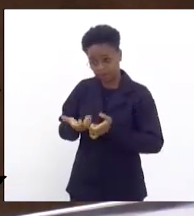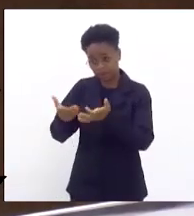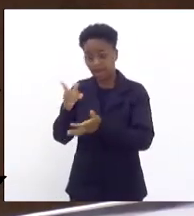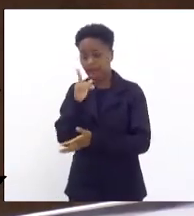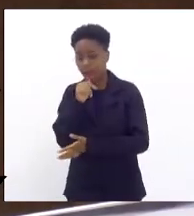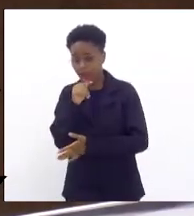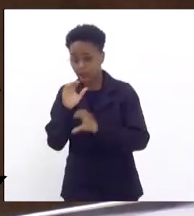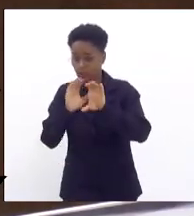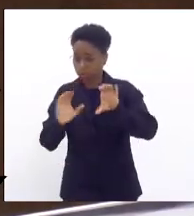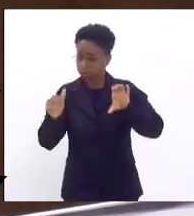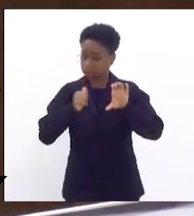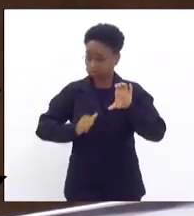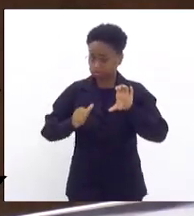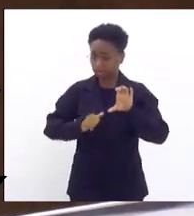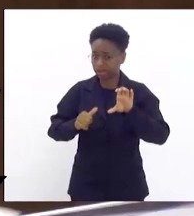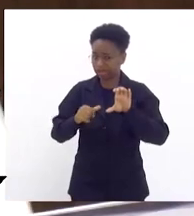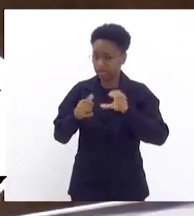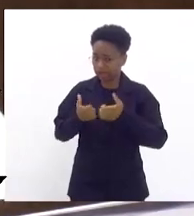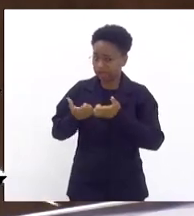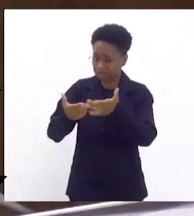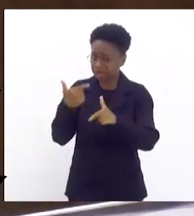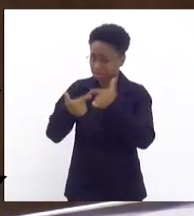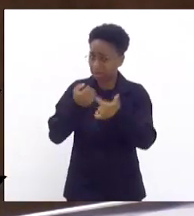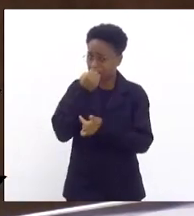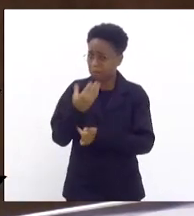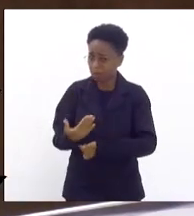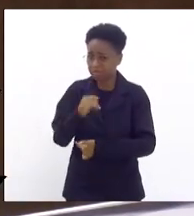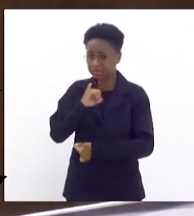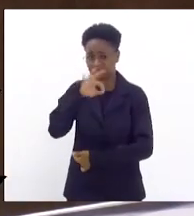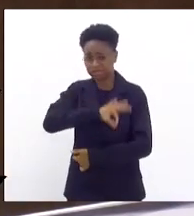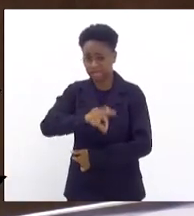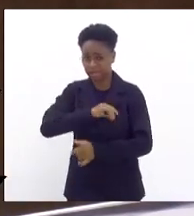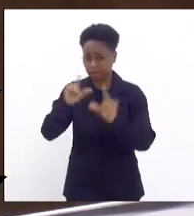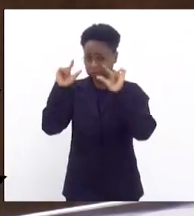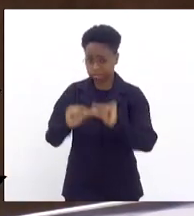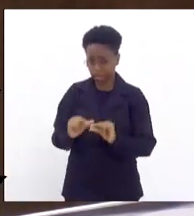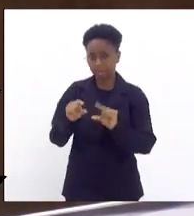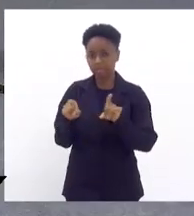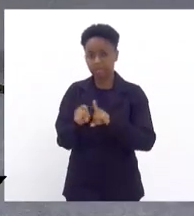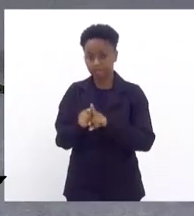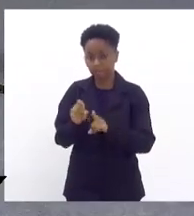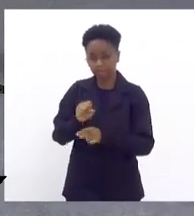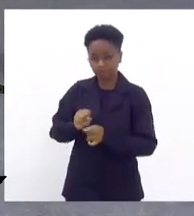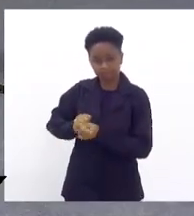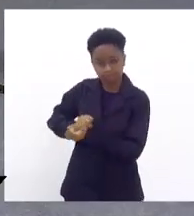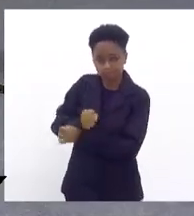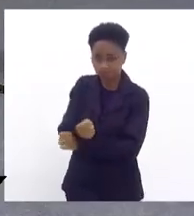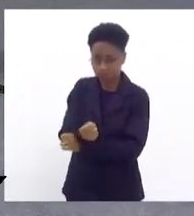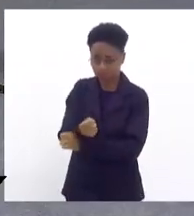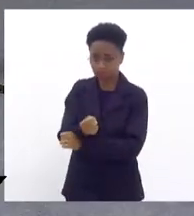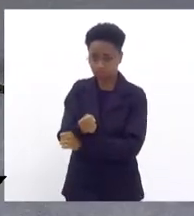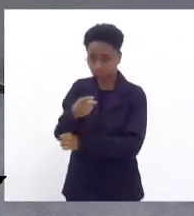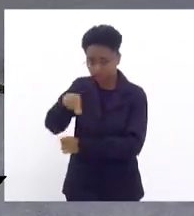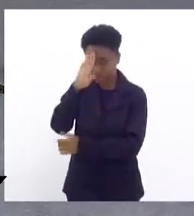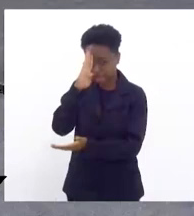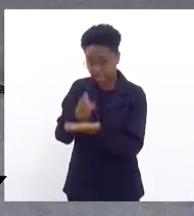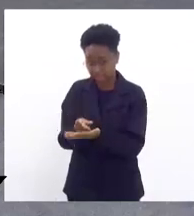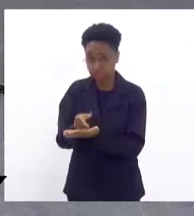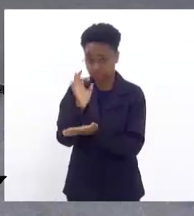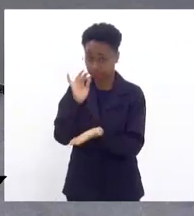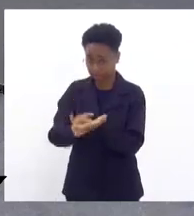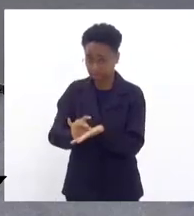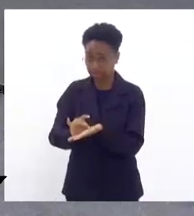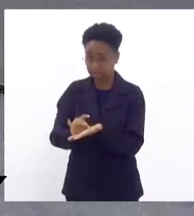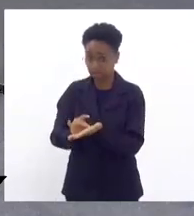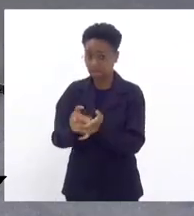esgotamento sanitário, vai prestar um bom serviço com um salário miserável, com a sua mão de obra explorada? Vocês acreditam realmente